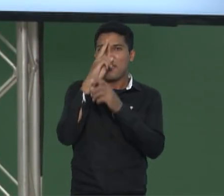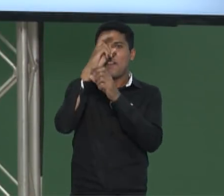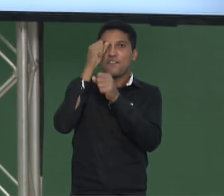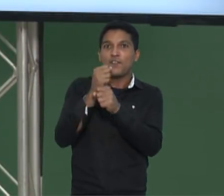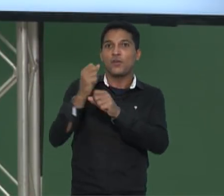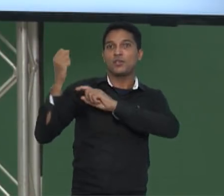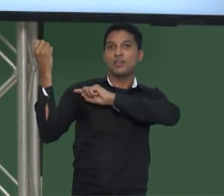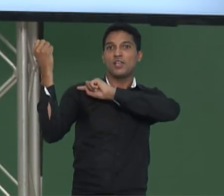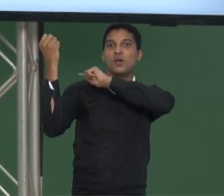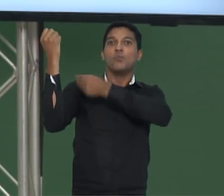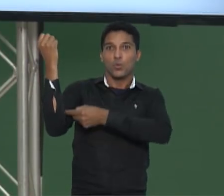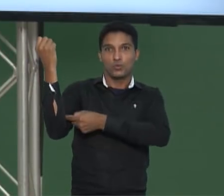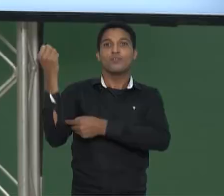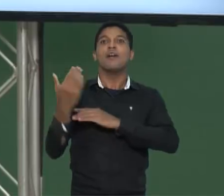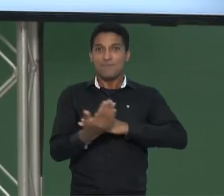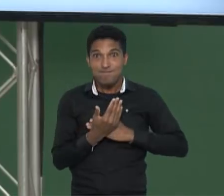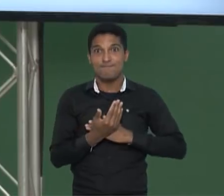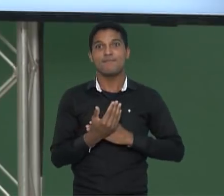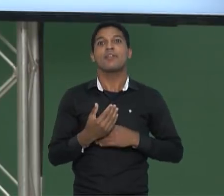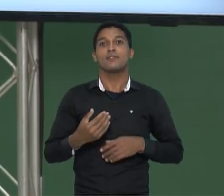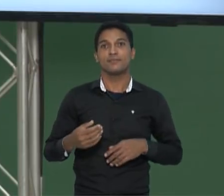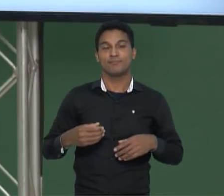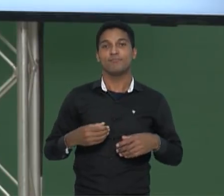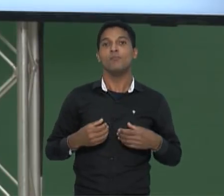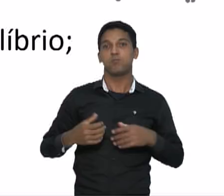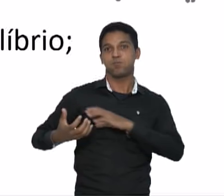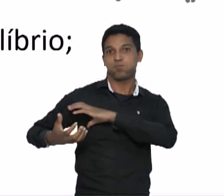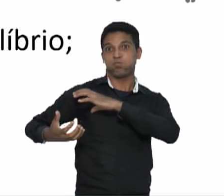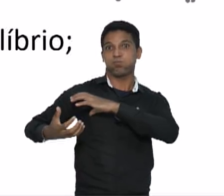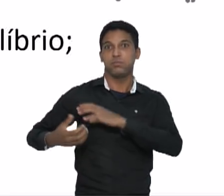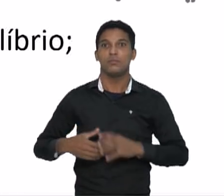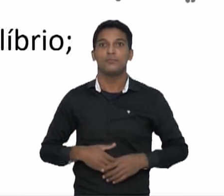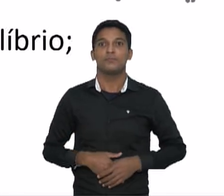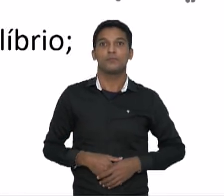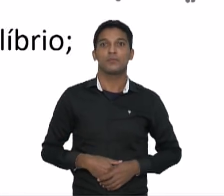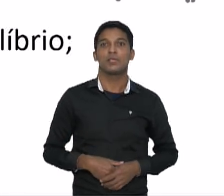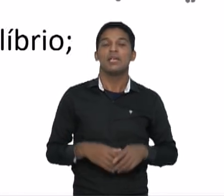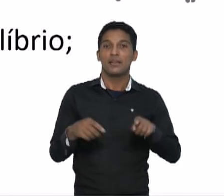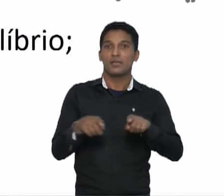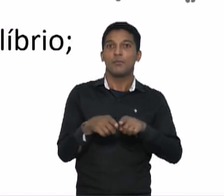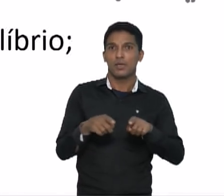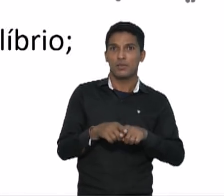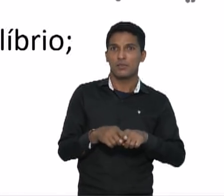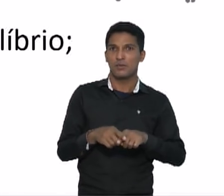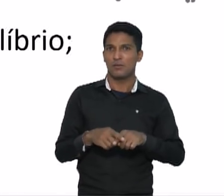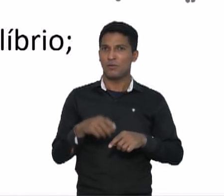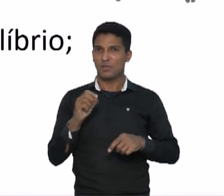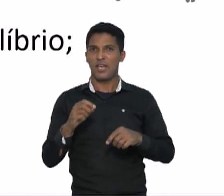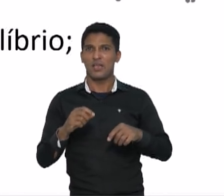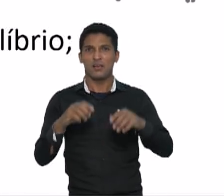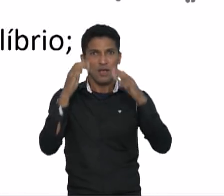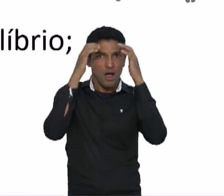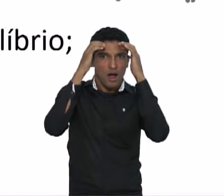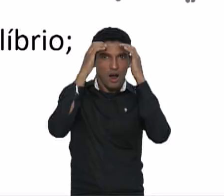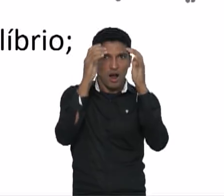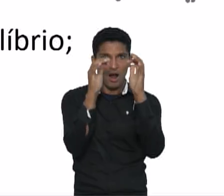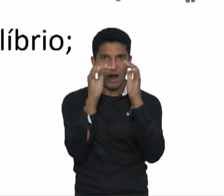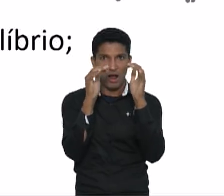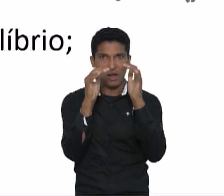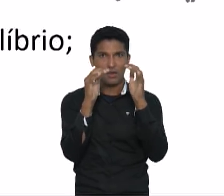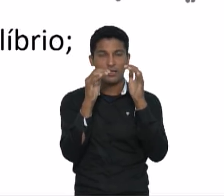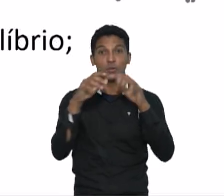muito grande nesse atleta. O desenvolvimento de habilidades motoras e coordenação. Se eu